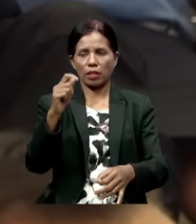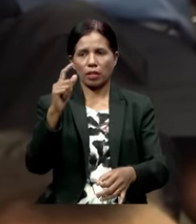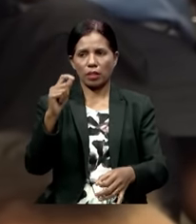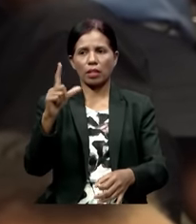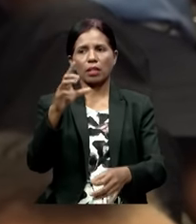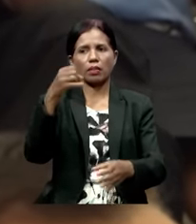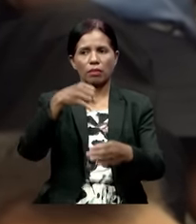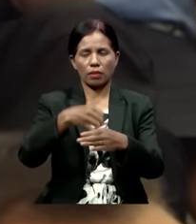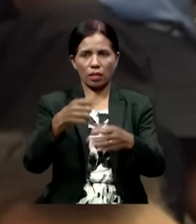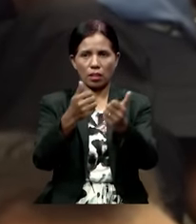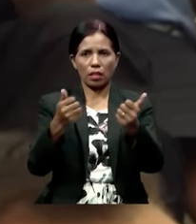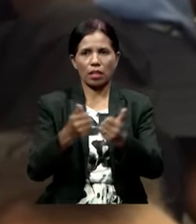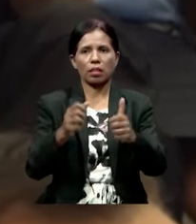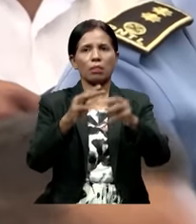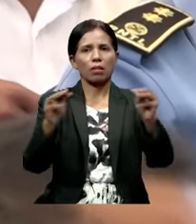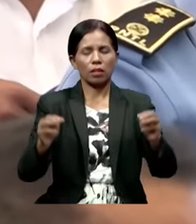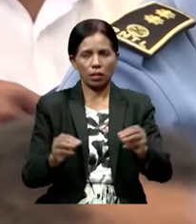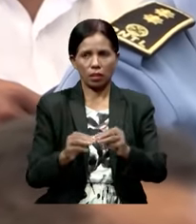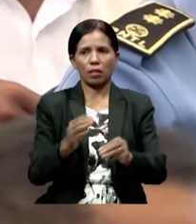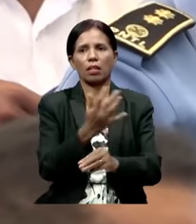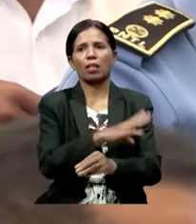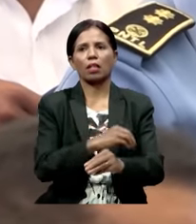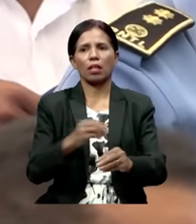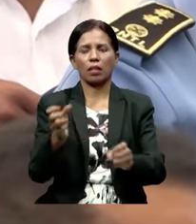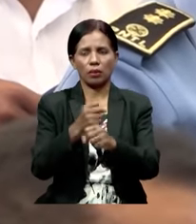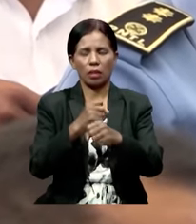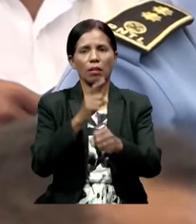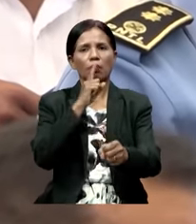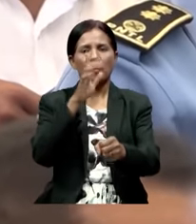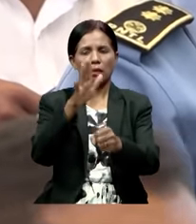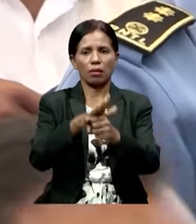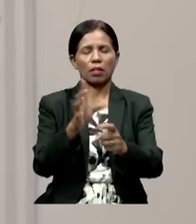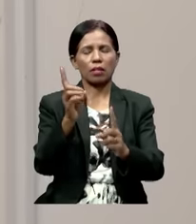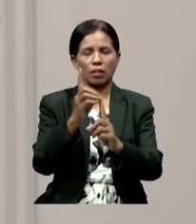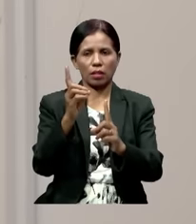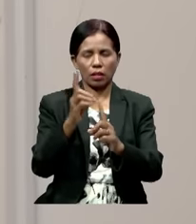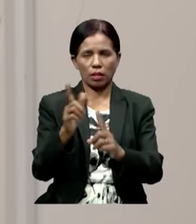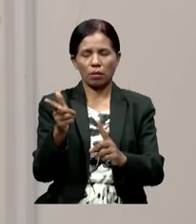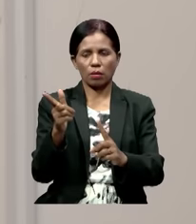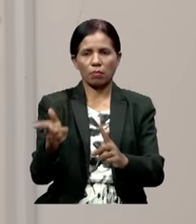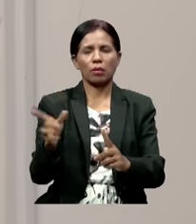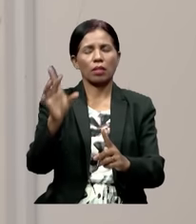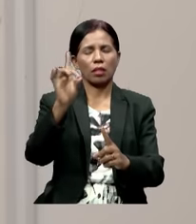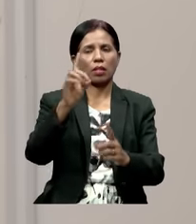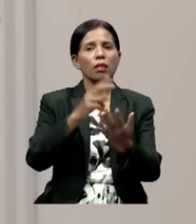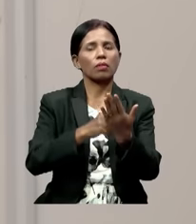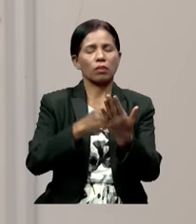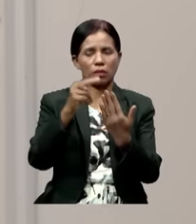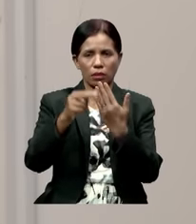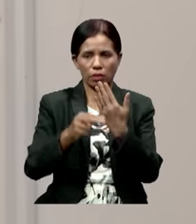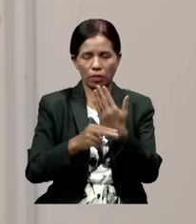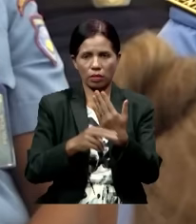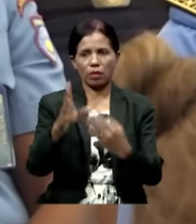nebe envolve e a arte marciais no arte rituais, nebe atuhal juramento e a loron proclamação de independência e a loron rolo